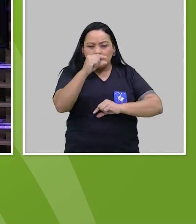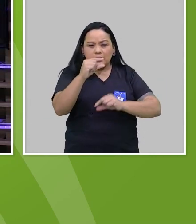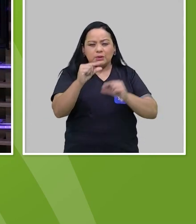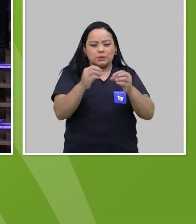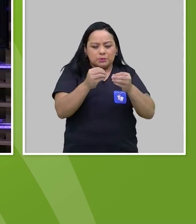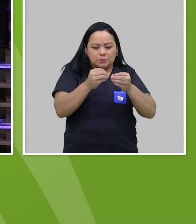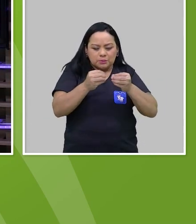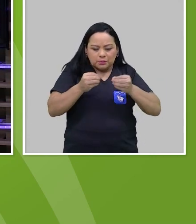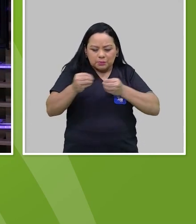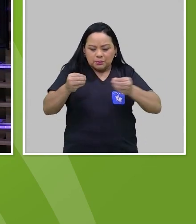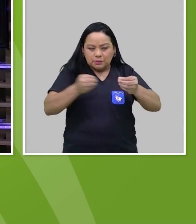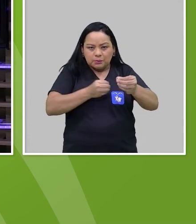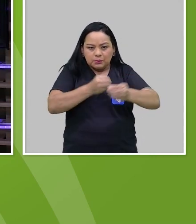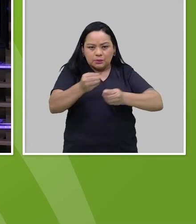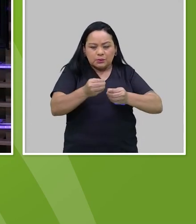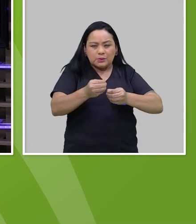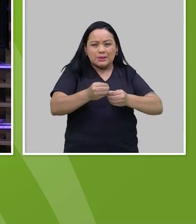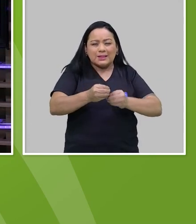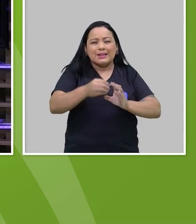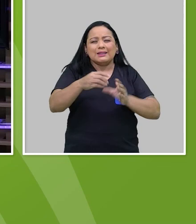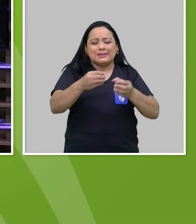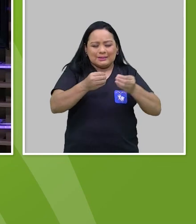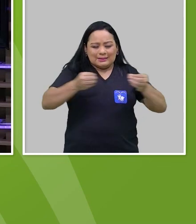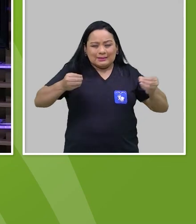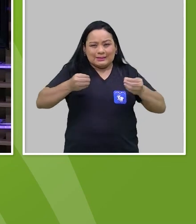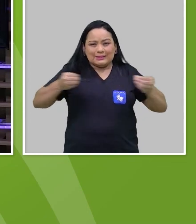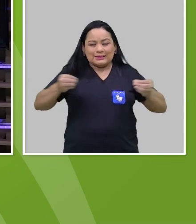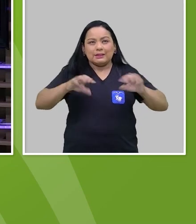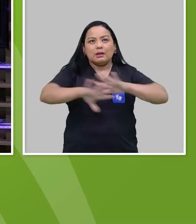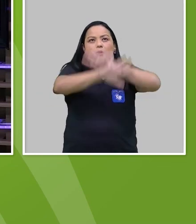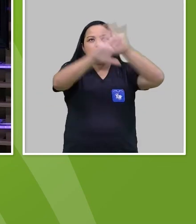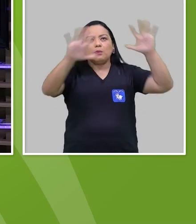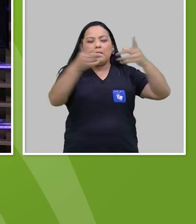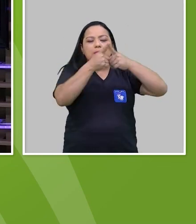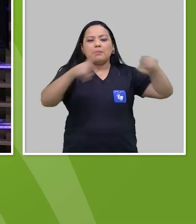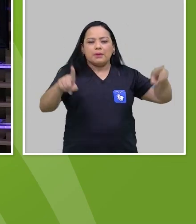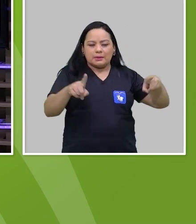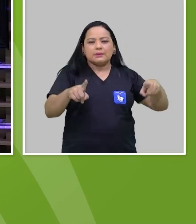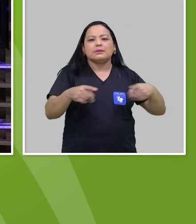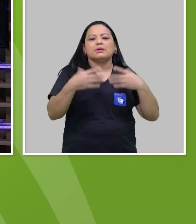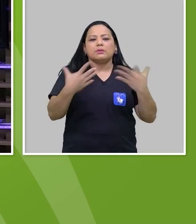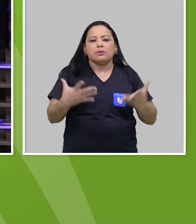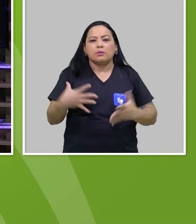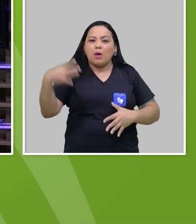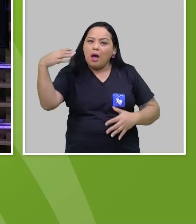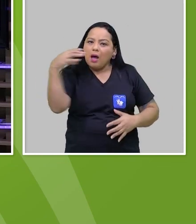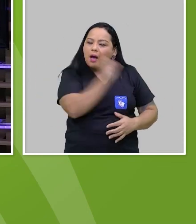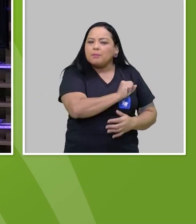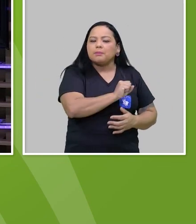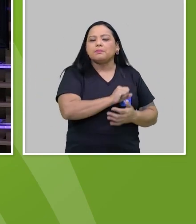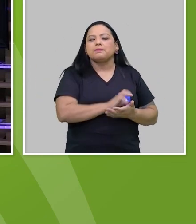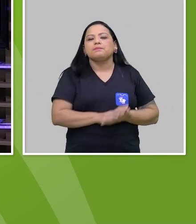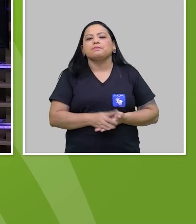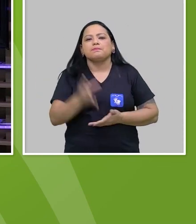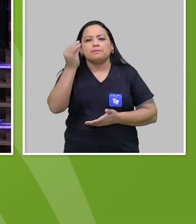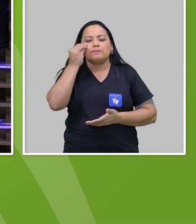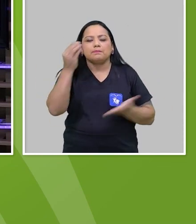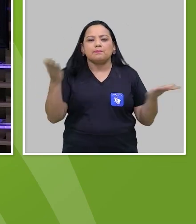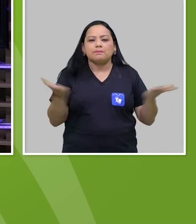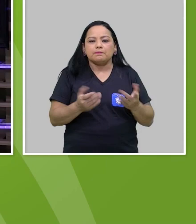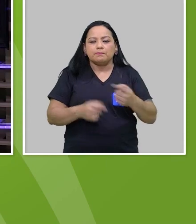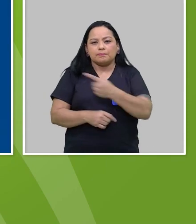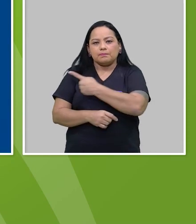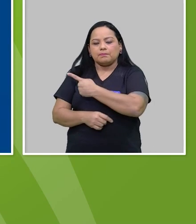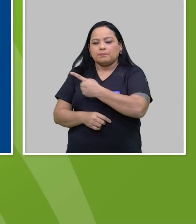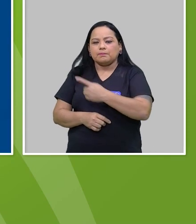e ainda um pouco menos ainda no ar, mas ainda assim é muito rápido. Vamos dar uma olhada aqui, ó.